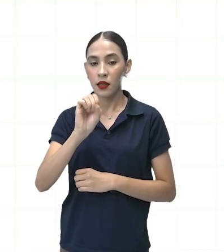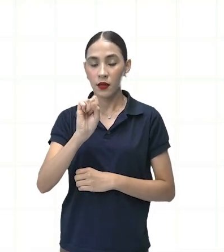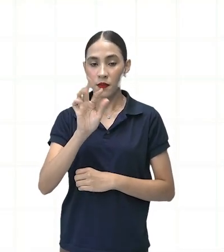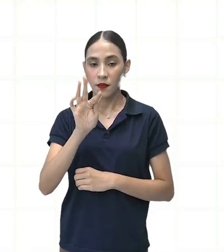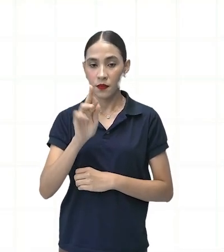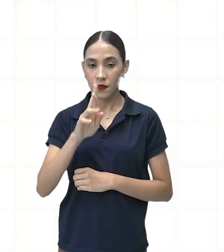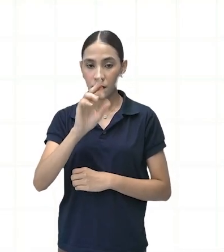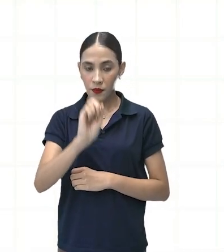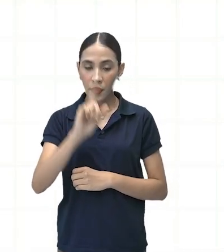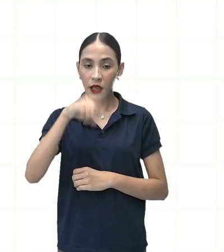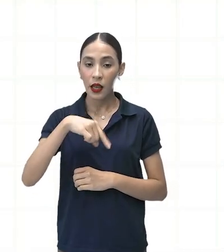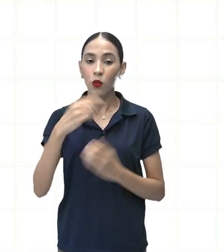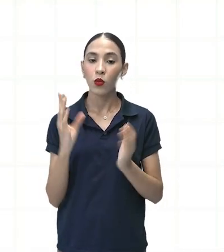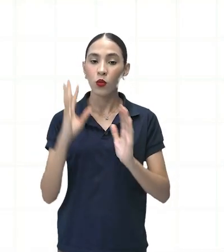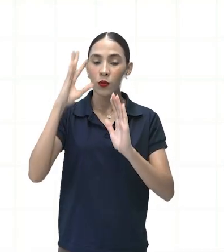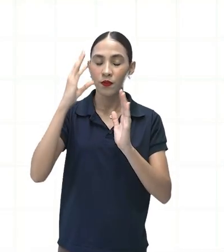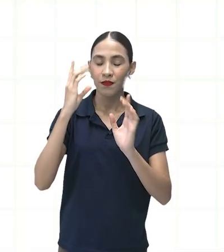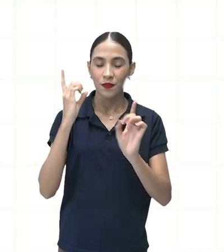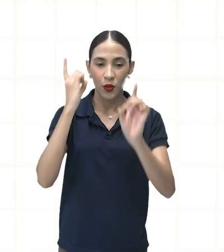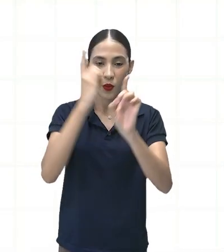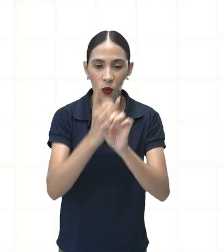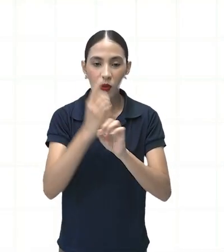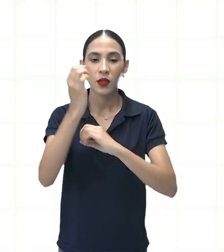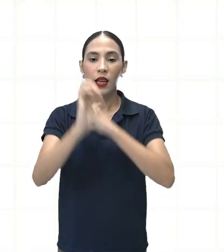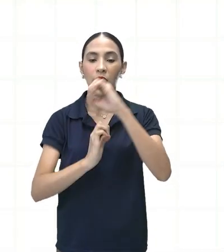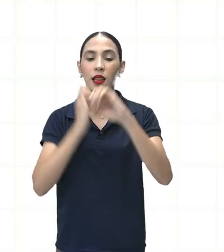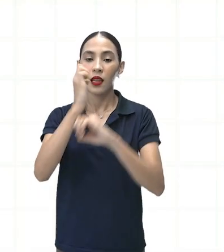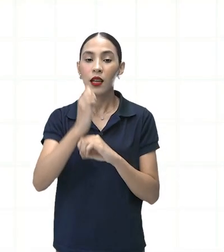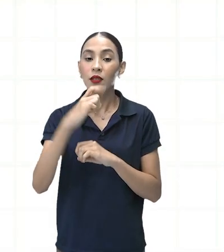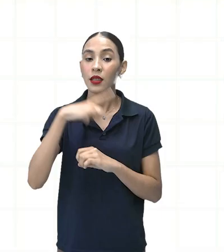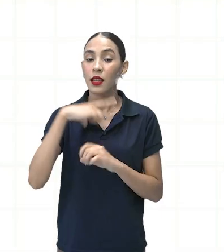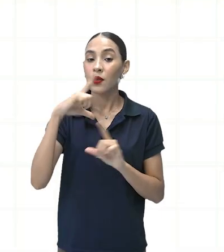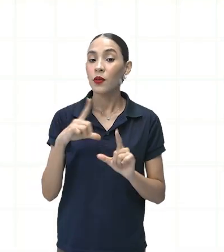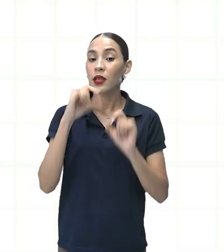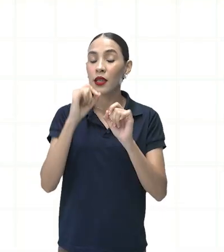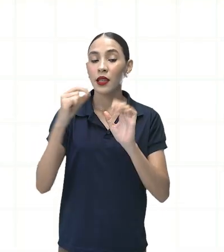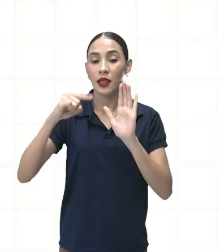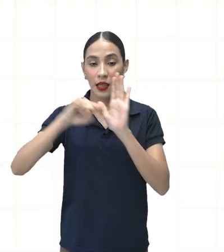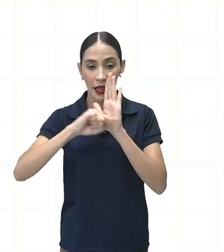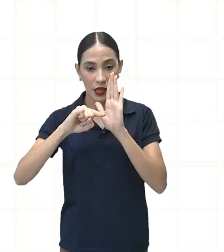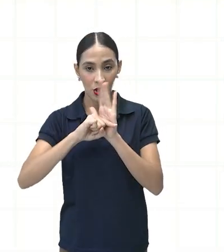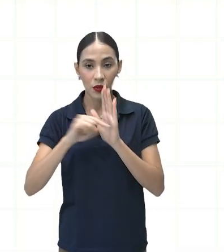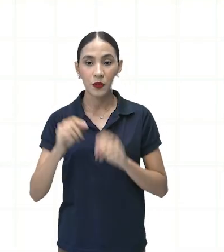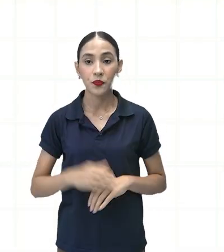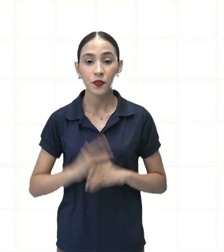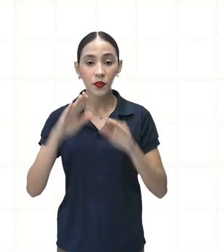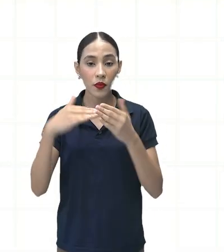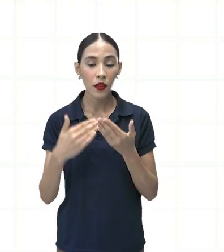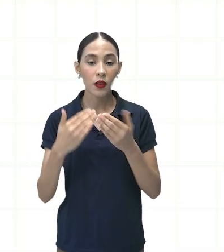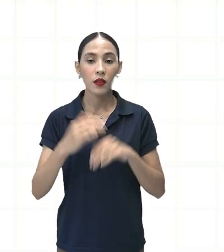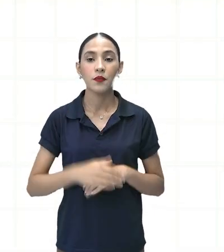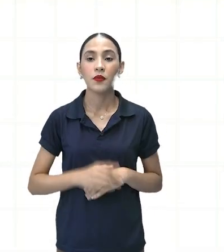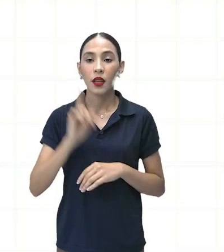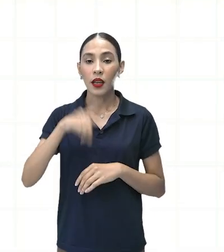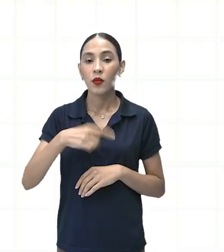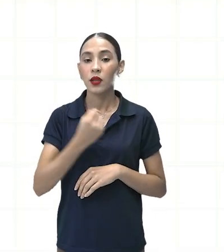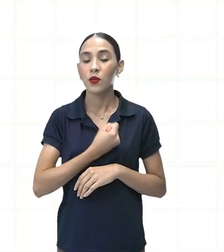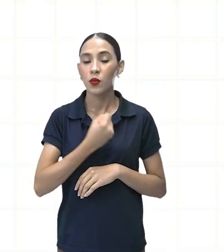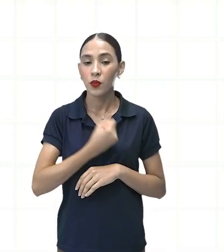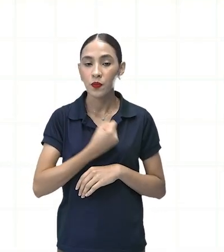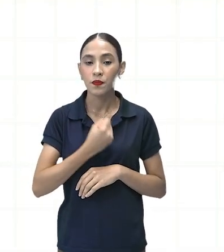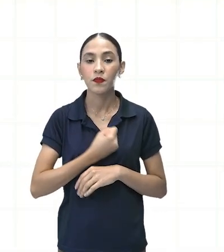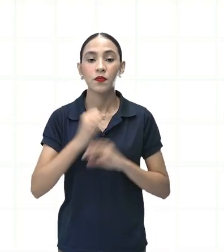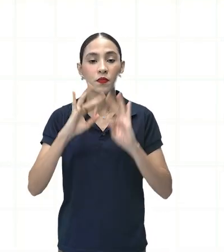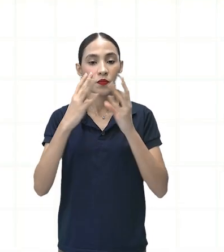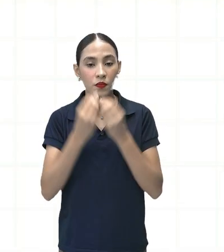ficam localizados os elétrons, que são partículas que possuem carga negativa. Esses elétrons são partículas